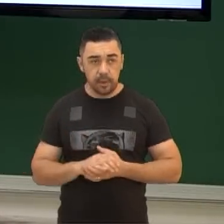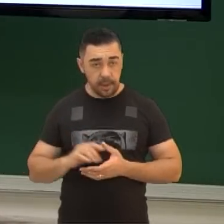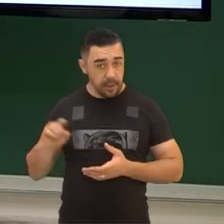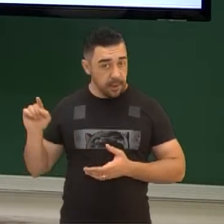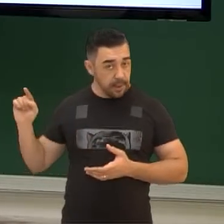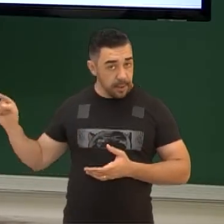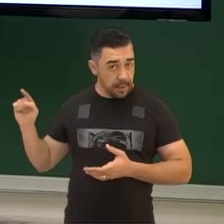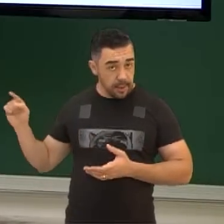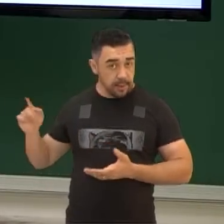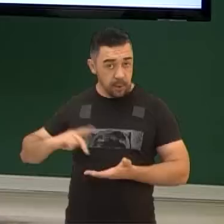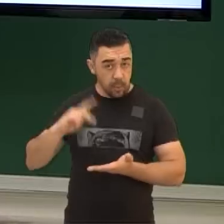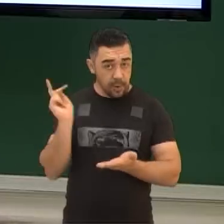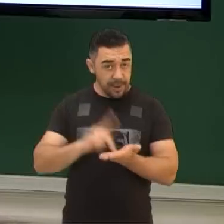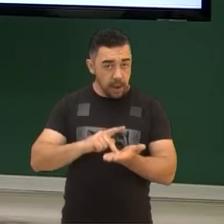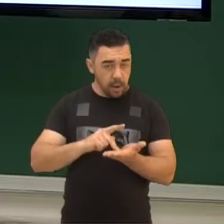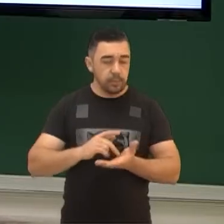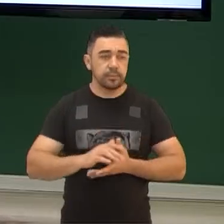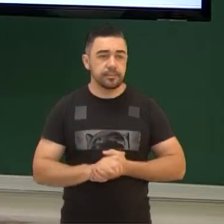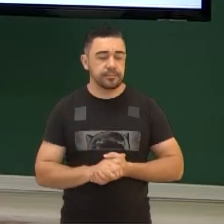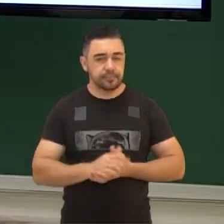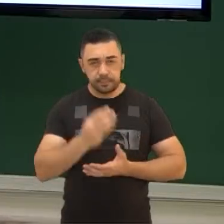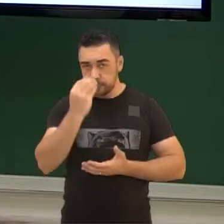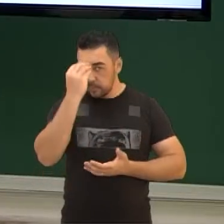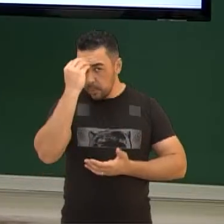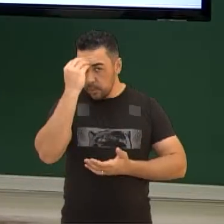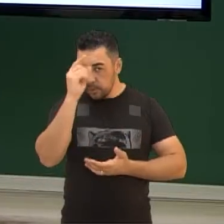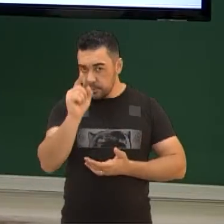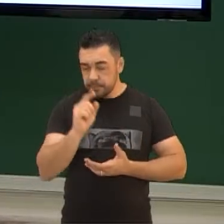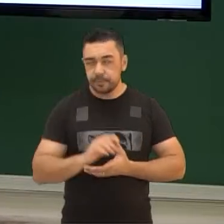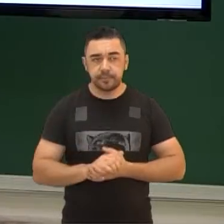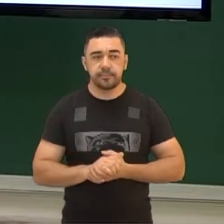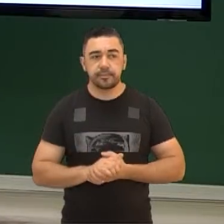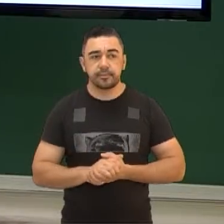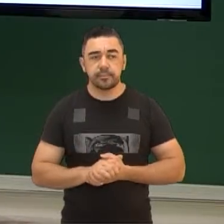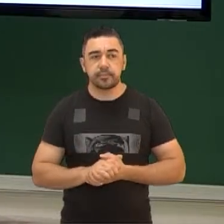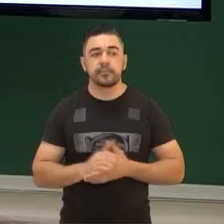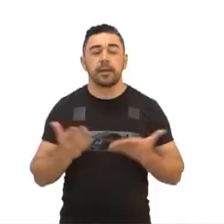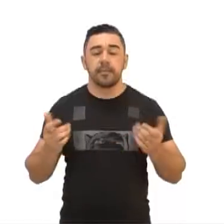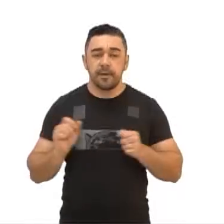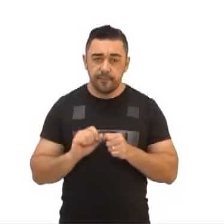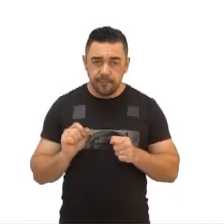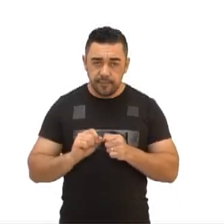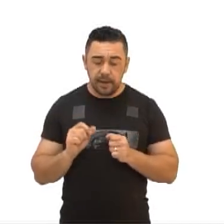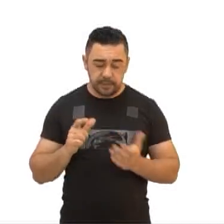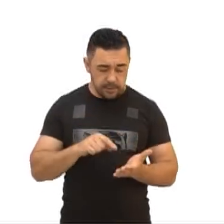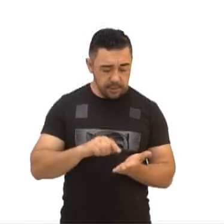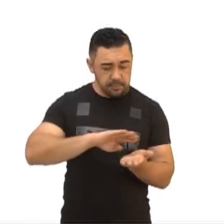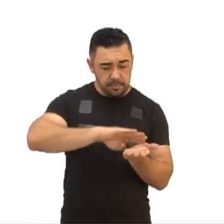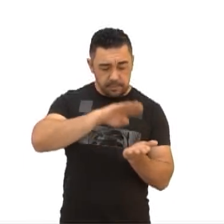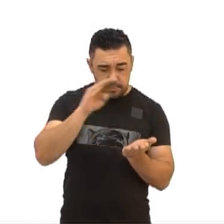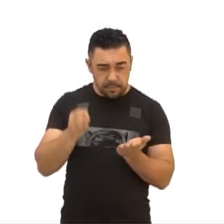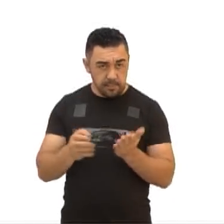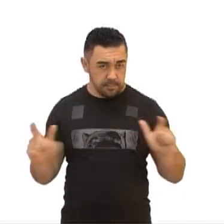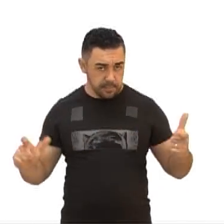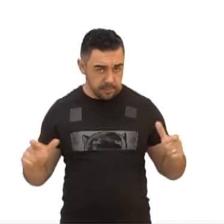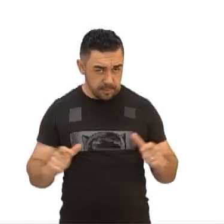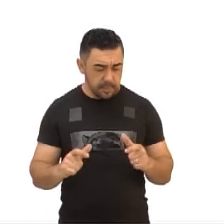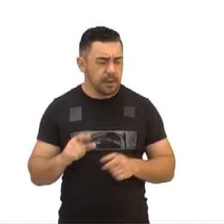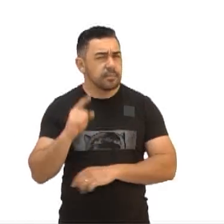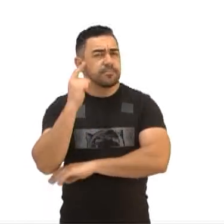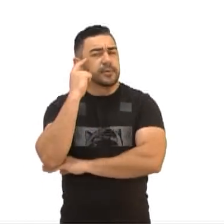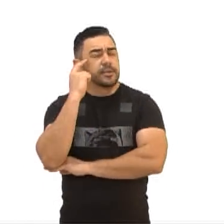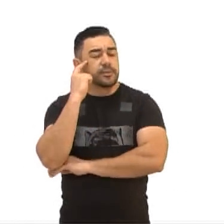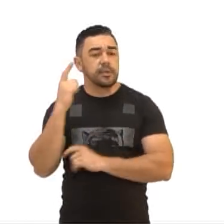esse é o tamanho real da quadra. Guarde esses valores aí. Então, olha só. Para construir a maquete, o professor